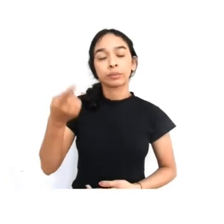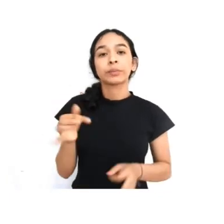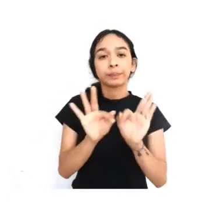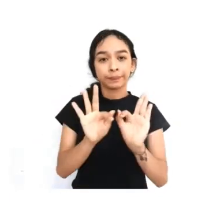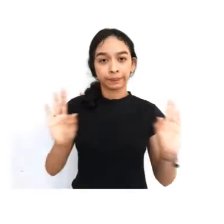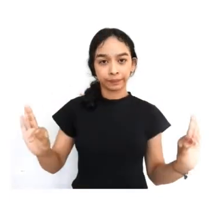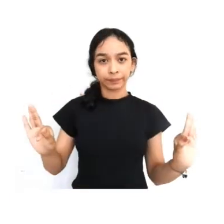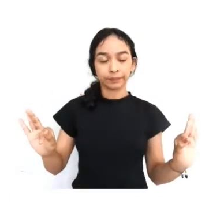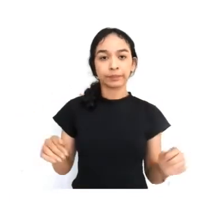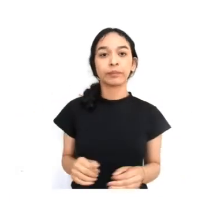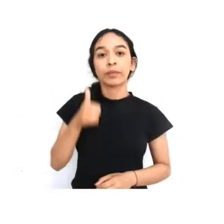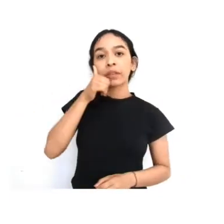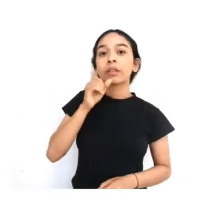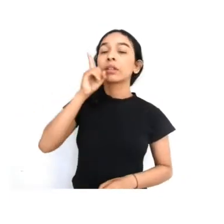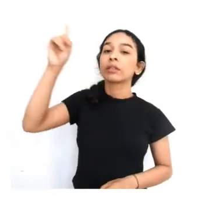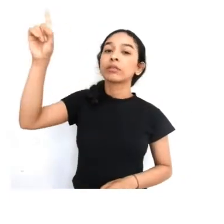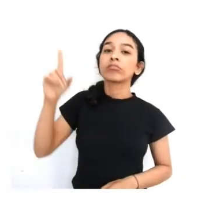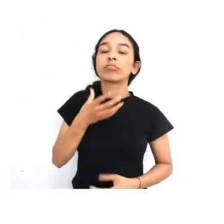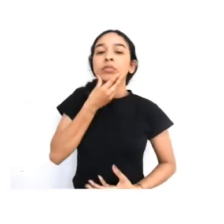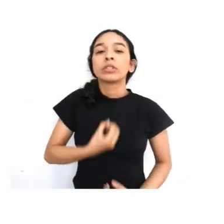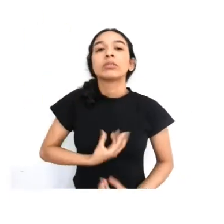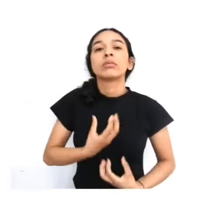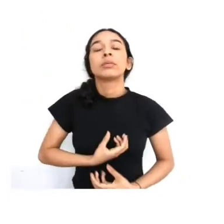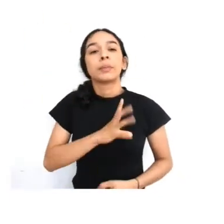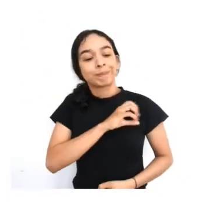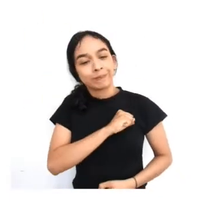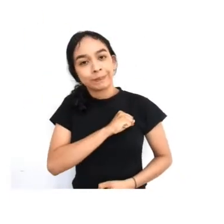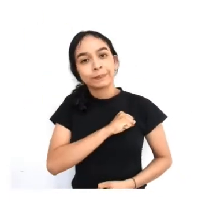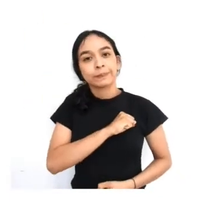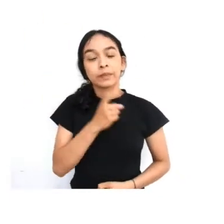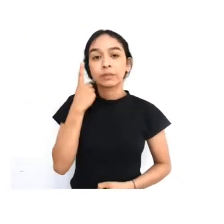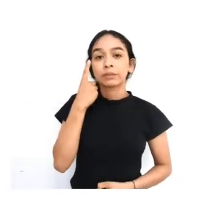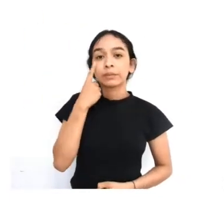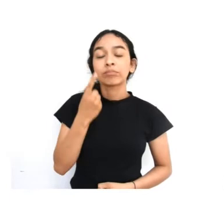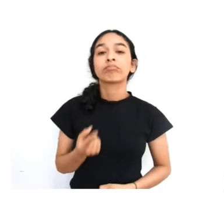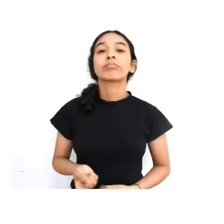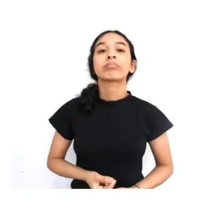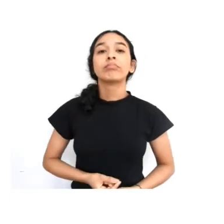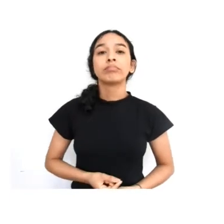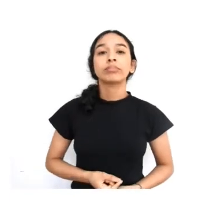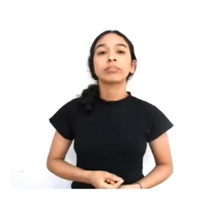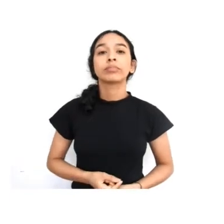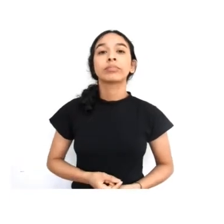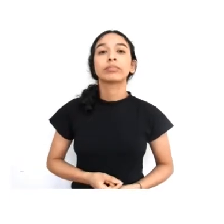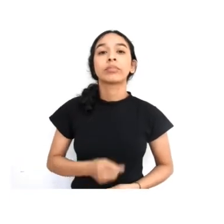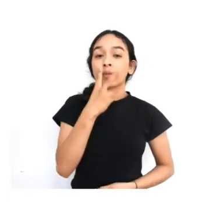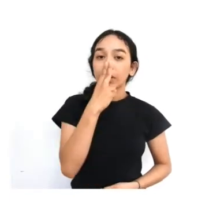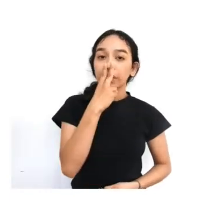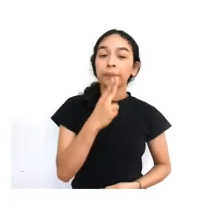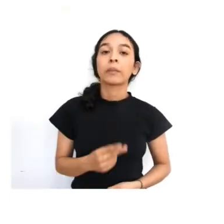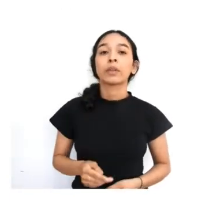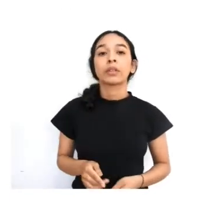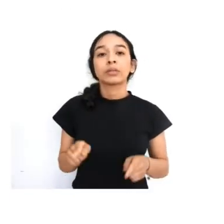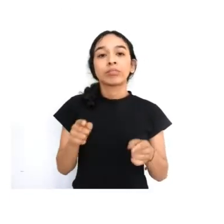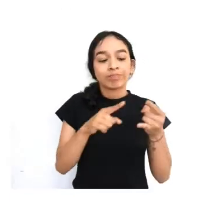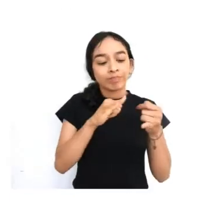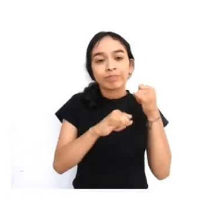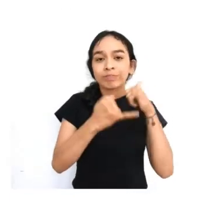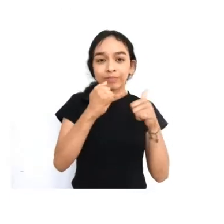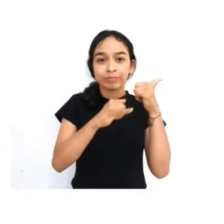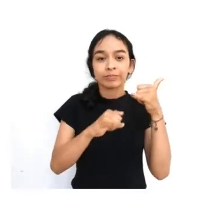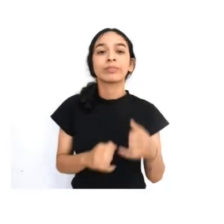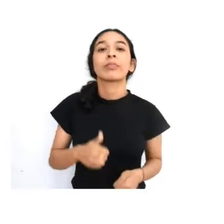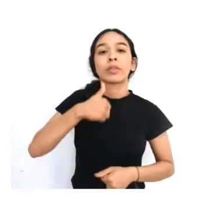é igual à primeira, mas há uma diferença. Se vocês observarem, aqui na